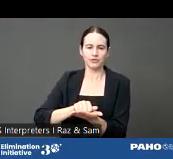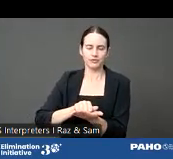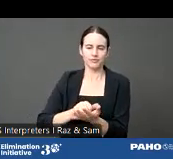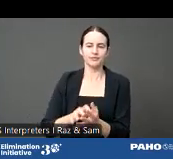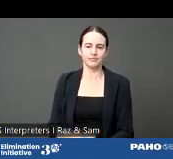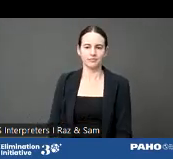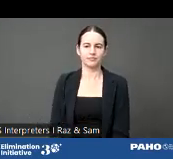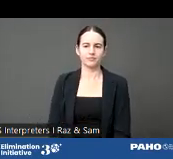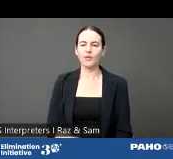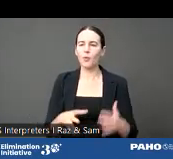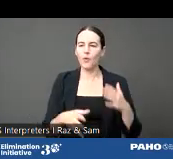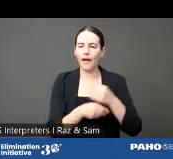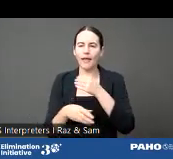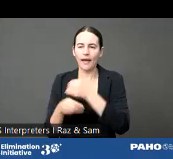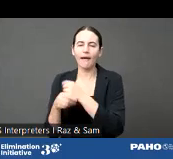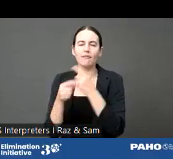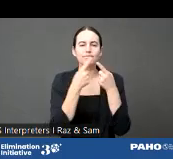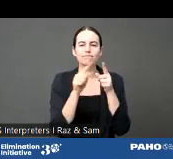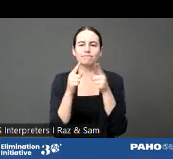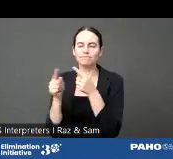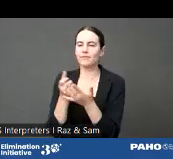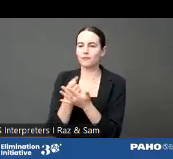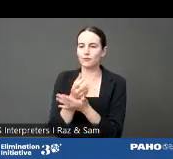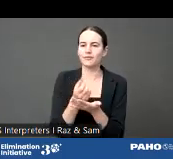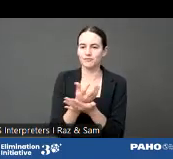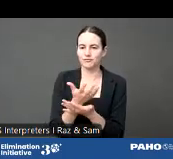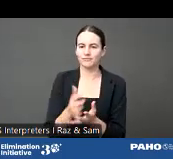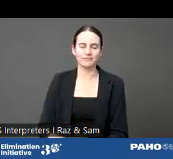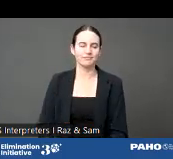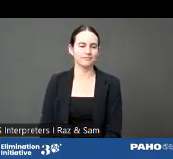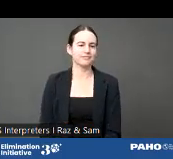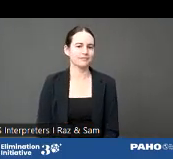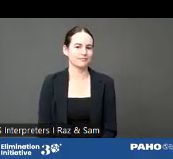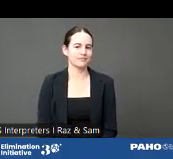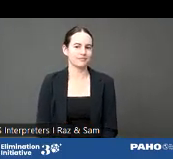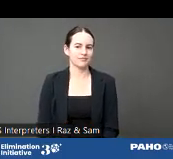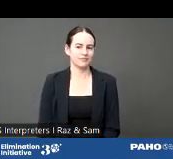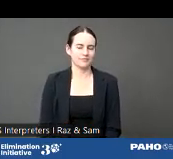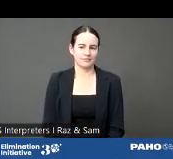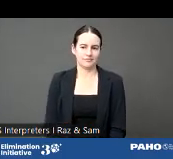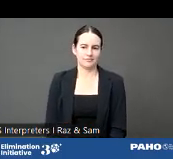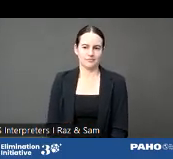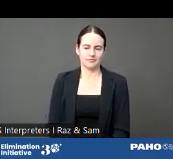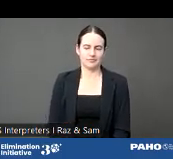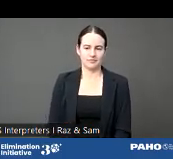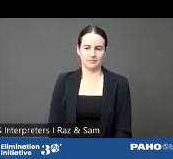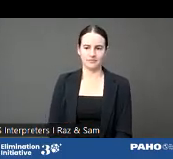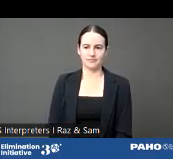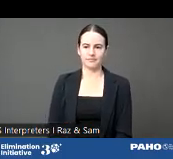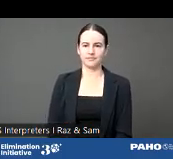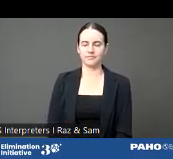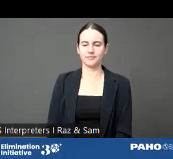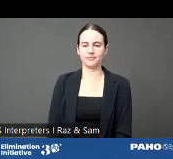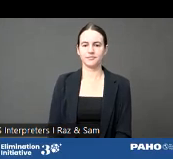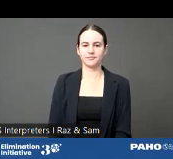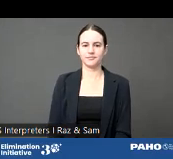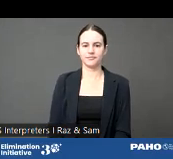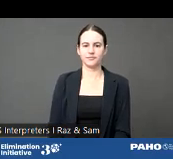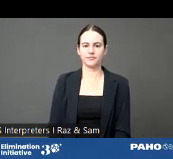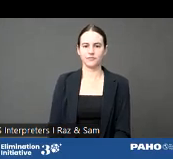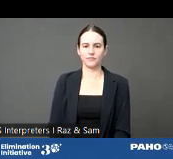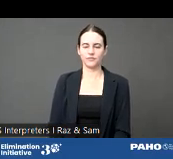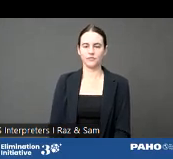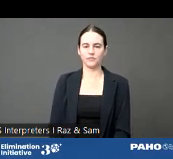monitorear as 4 linhas de ação transversais que são o foco da iniciativa de eliminação. Integração de